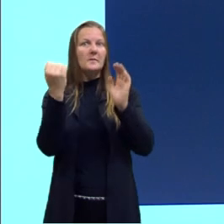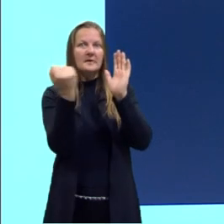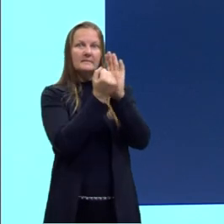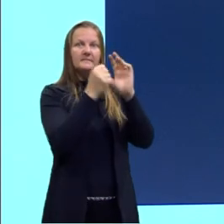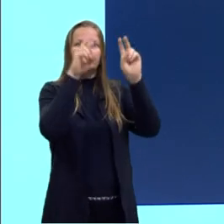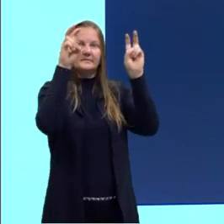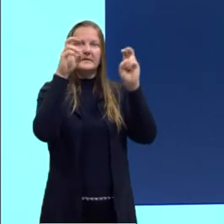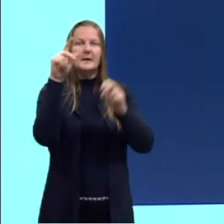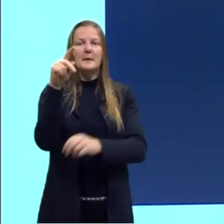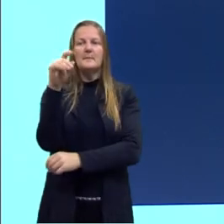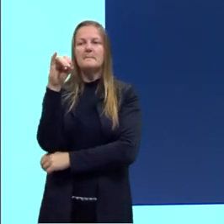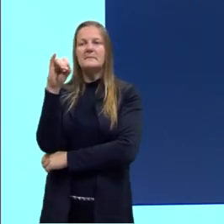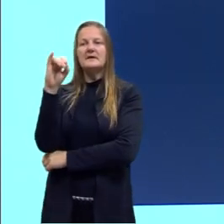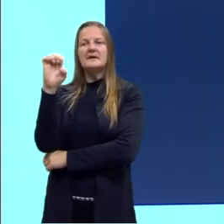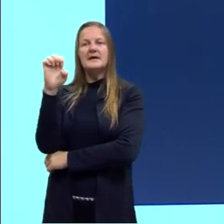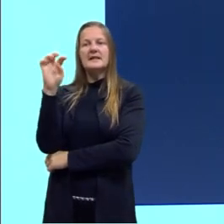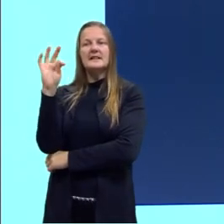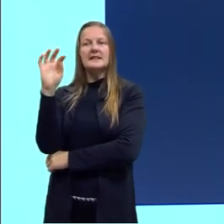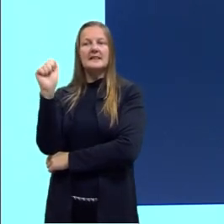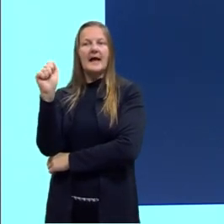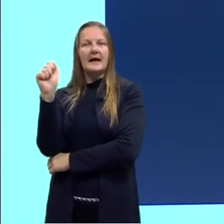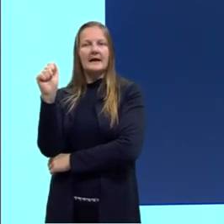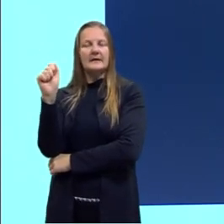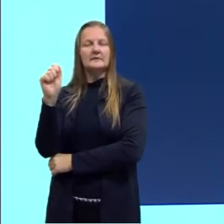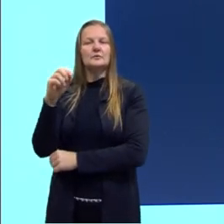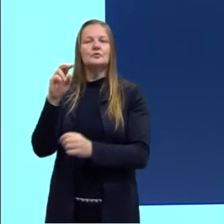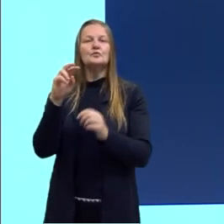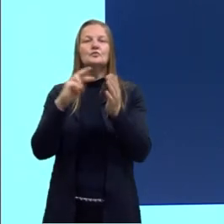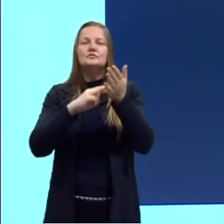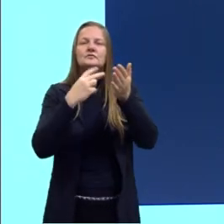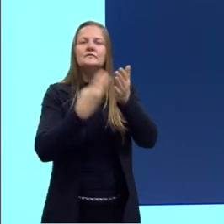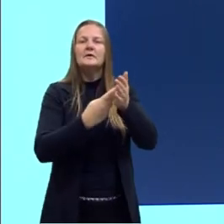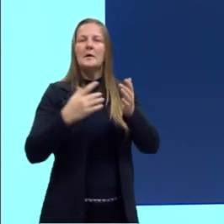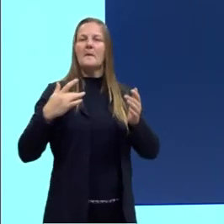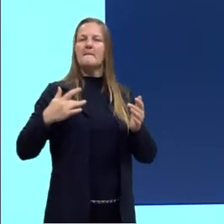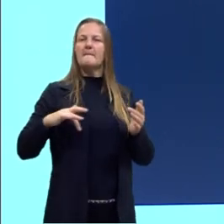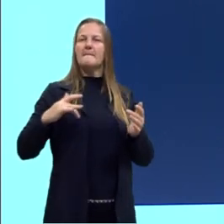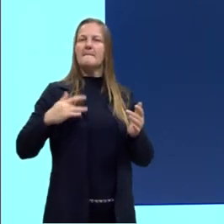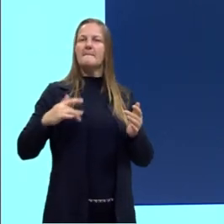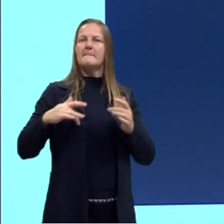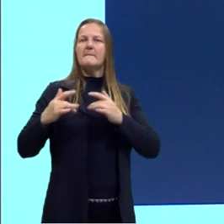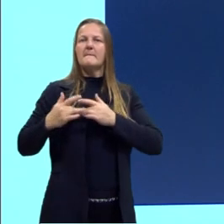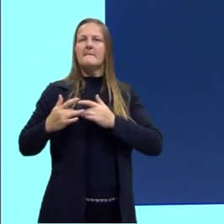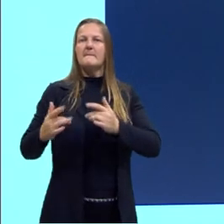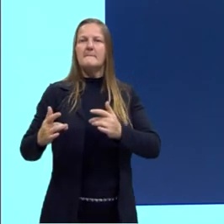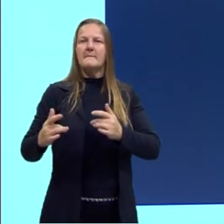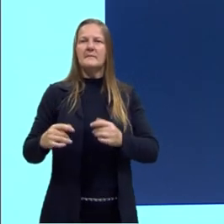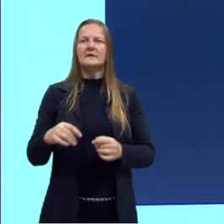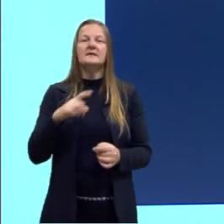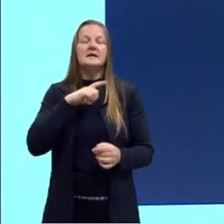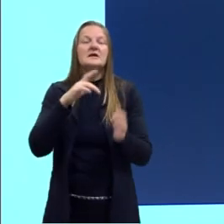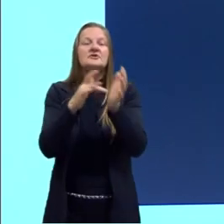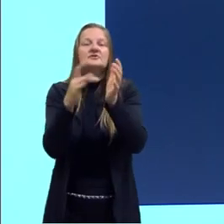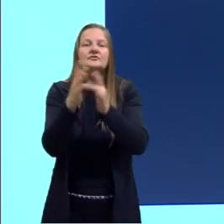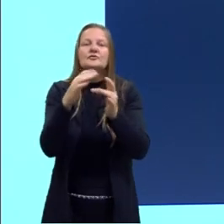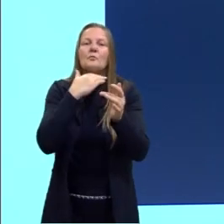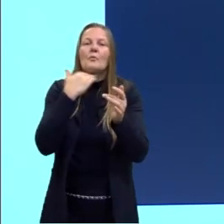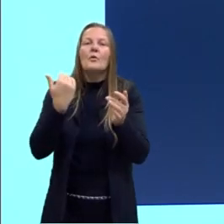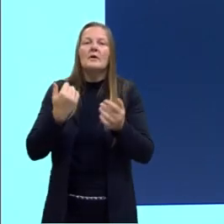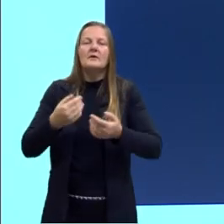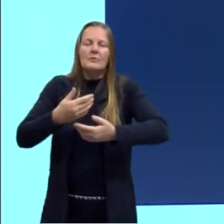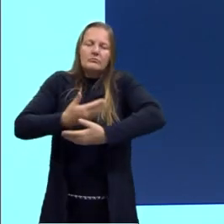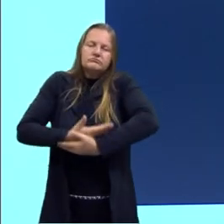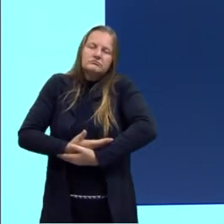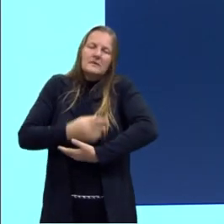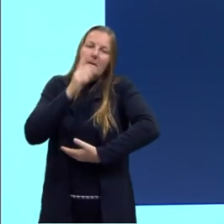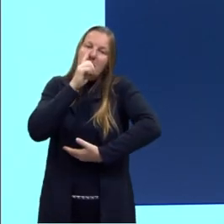significa Piedade então é uma cena do Jesus Cristo né já morto ali sobre o colo